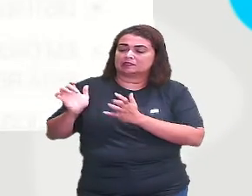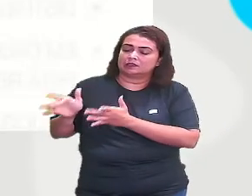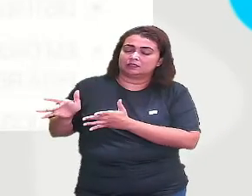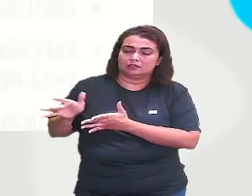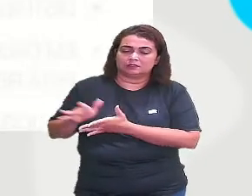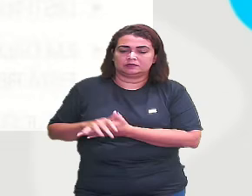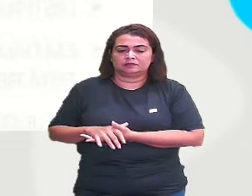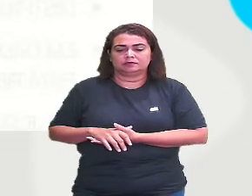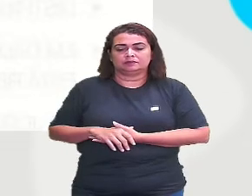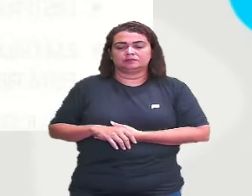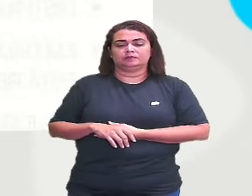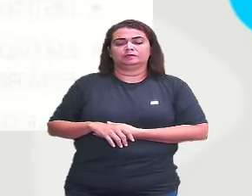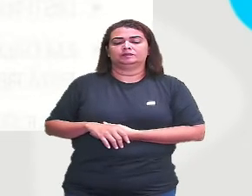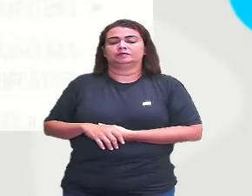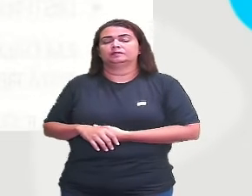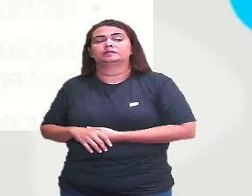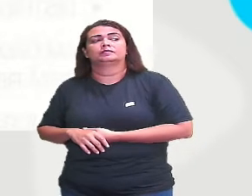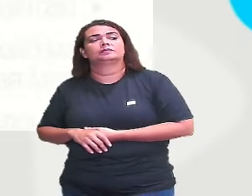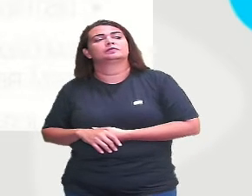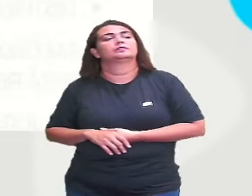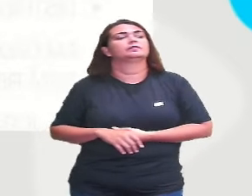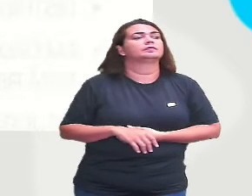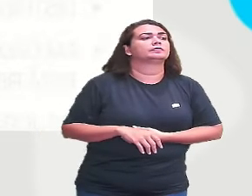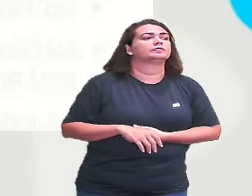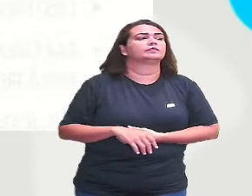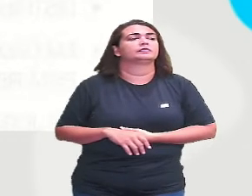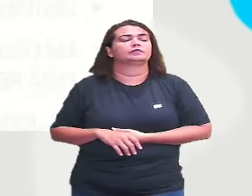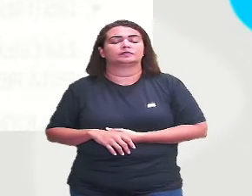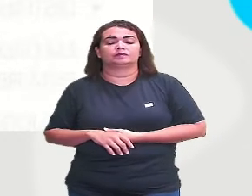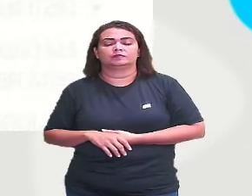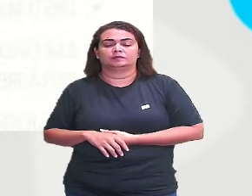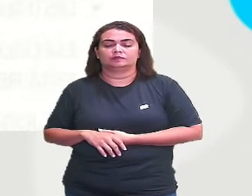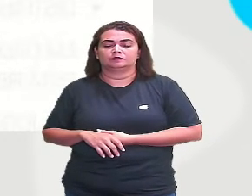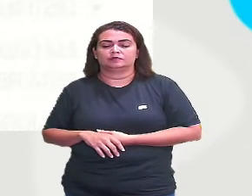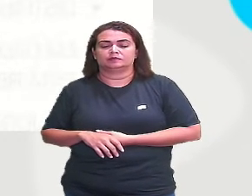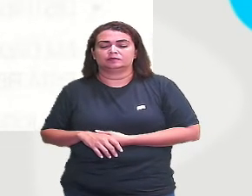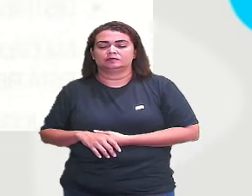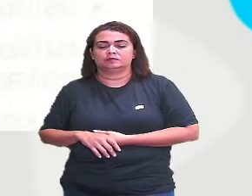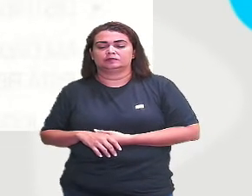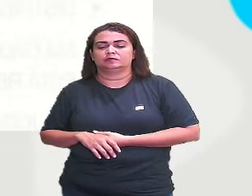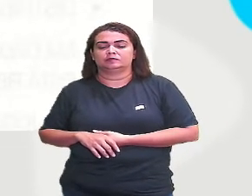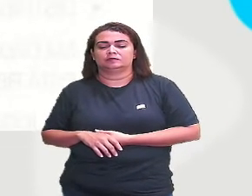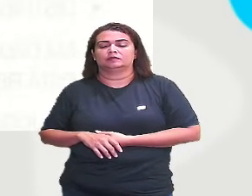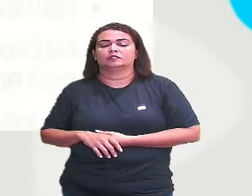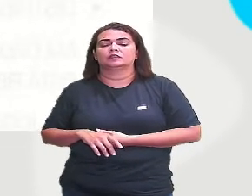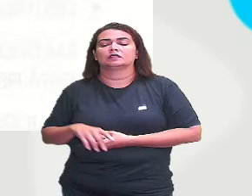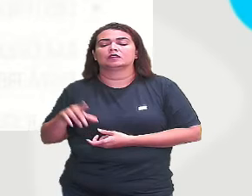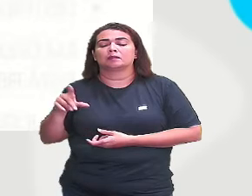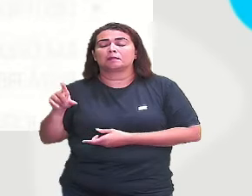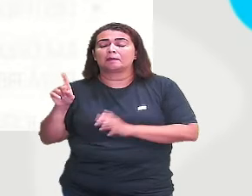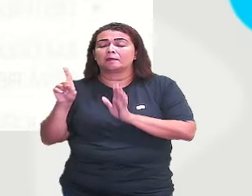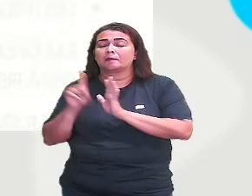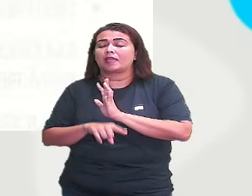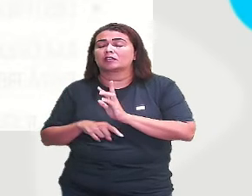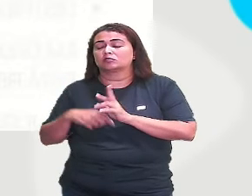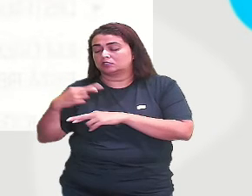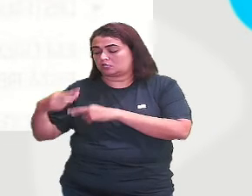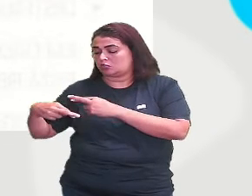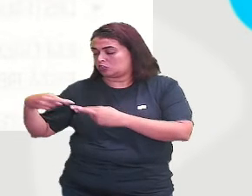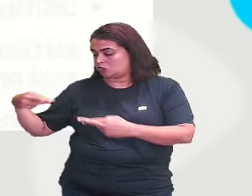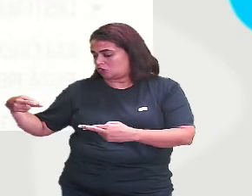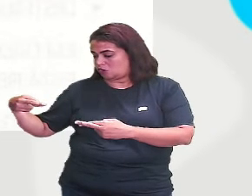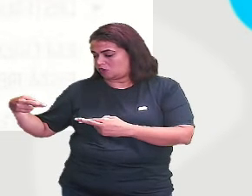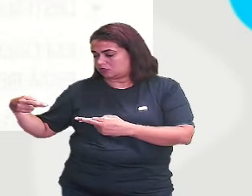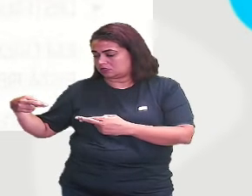Não, a tia marcou o xizinho ali na palavra não. A pergunta que tem ali é assim, ó, a quantidade de cordas é igual à quantidade de